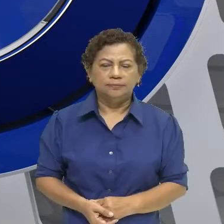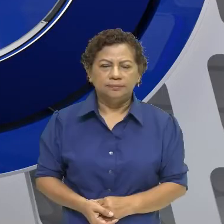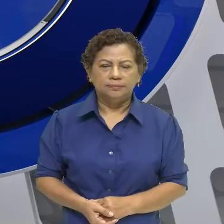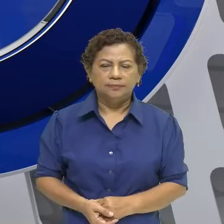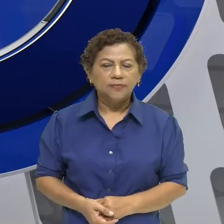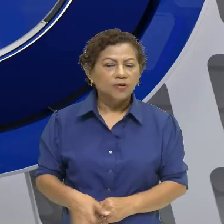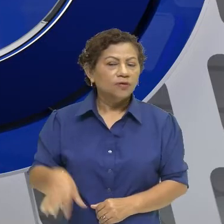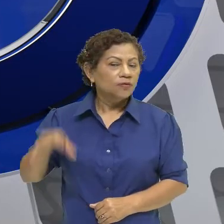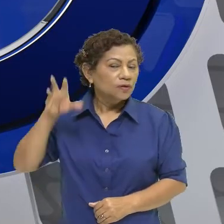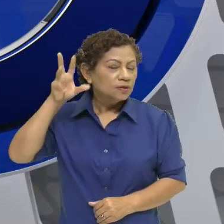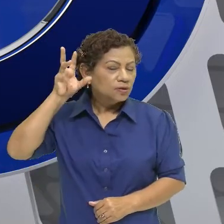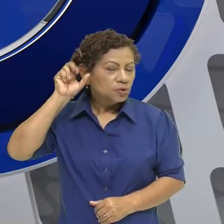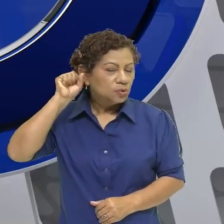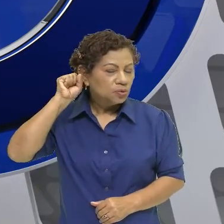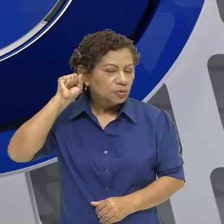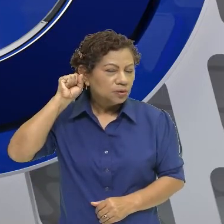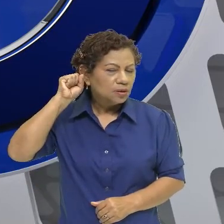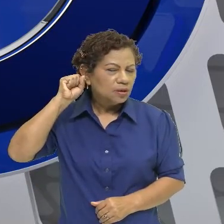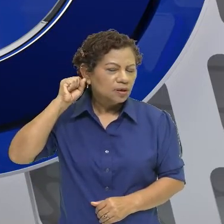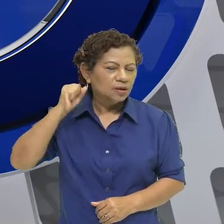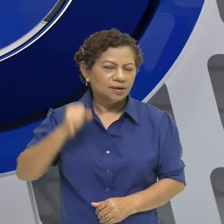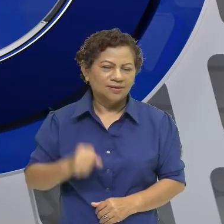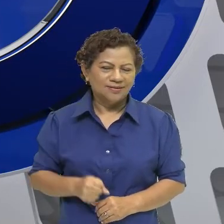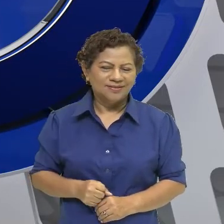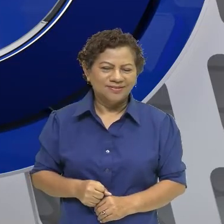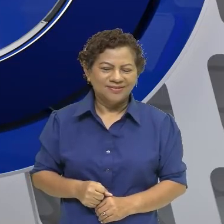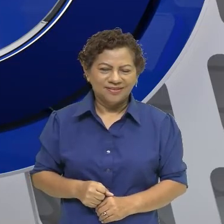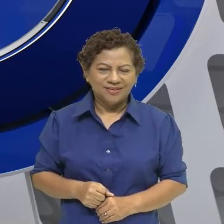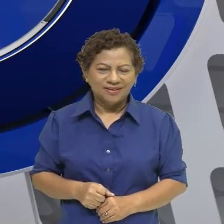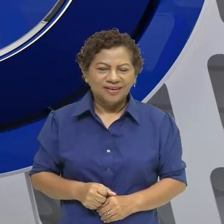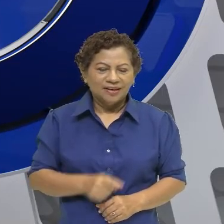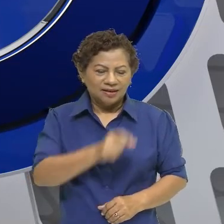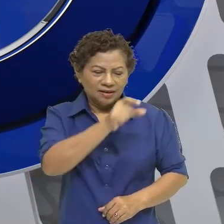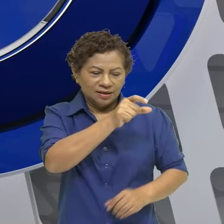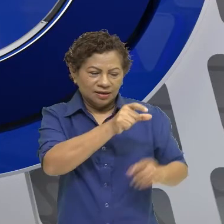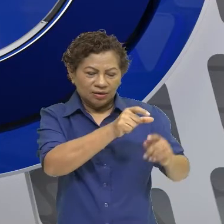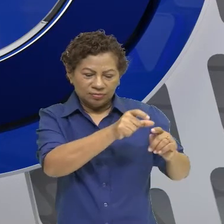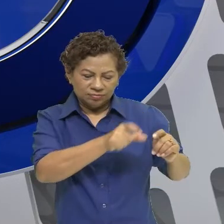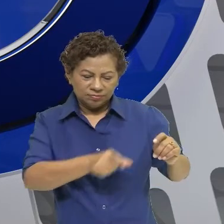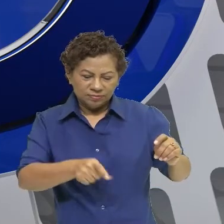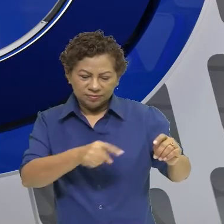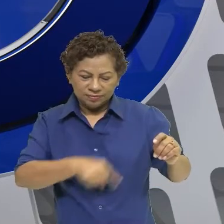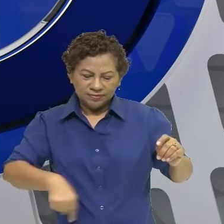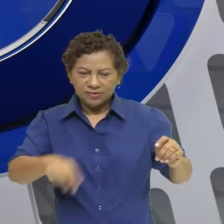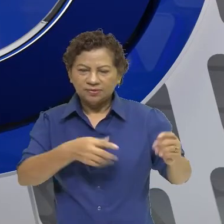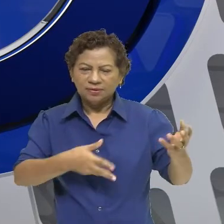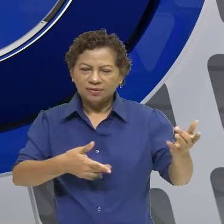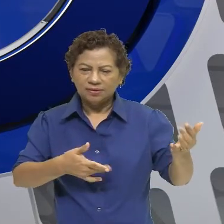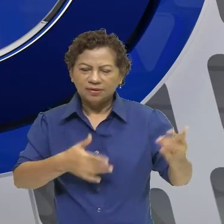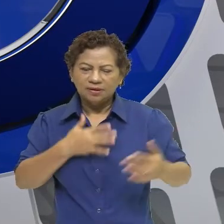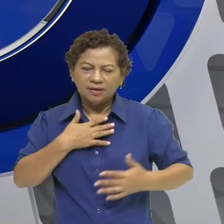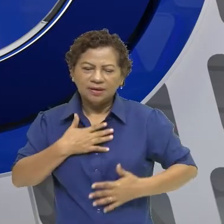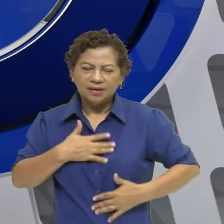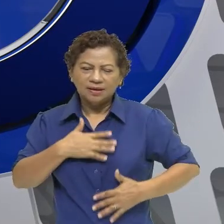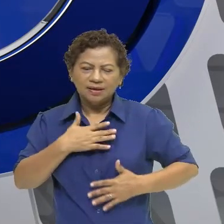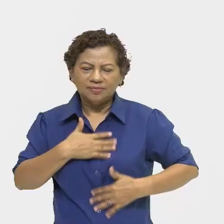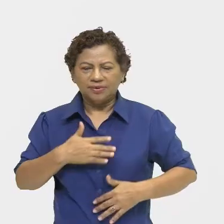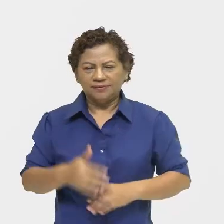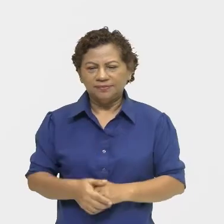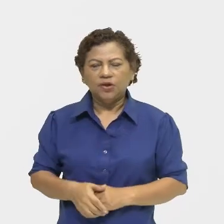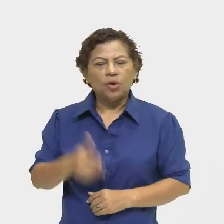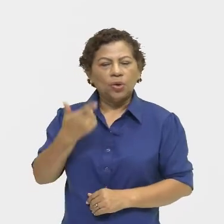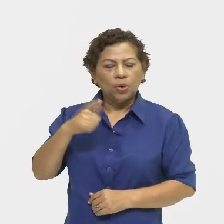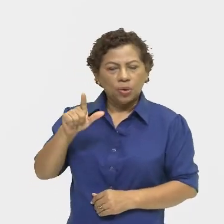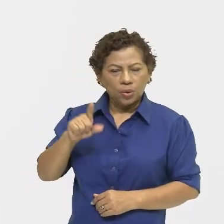Vocês viram que parece o som de uma harpa, né? Porque é um instrumento de corda. Outro instrumento de origem africana é o reco-reco. Ele